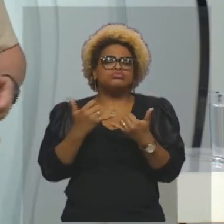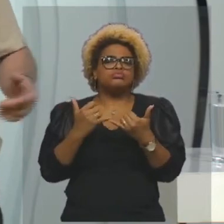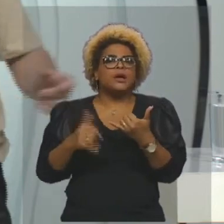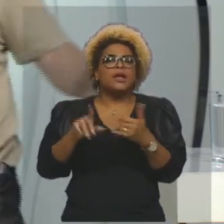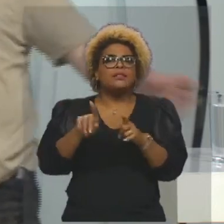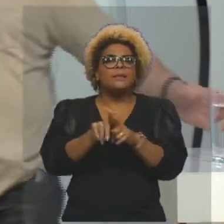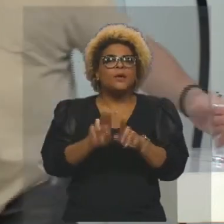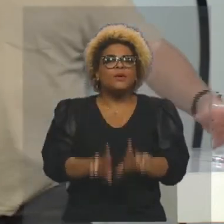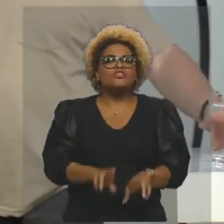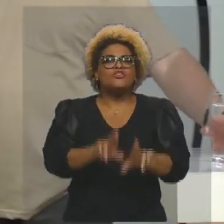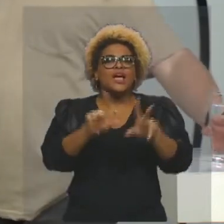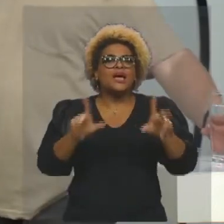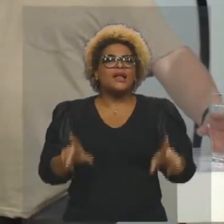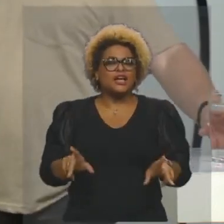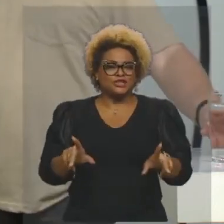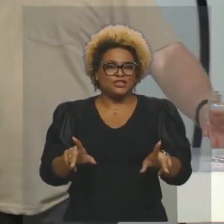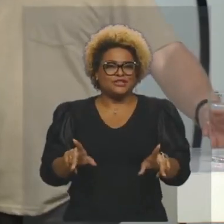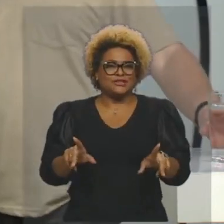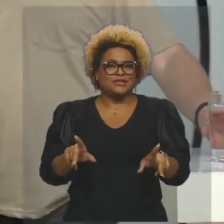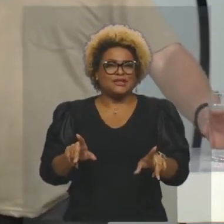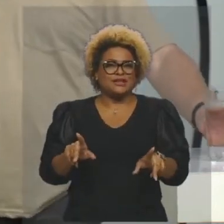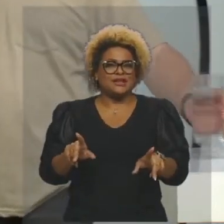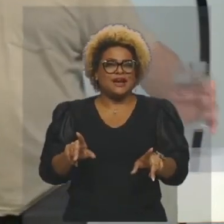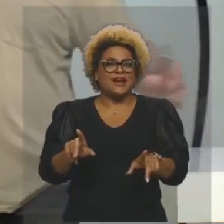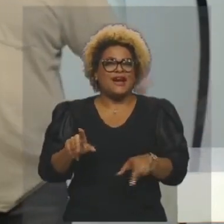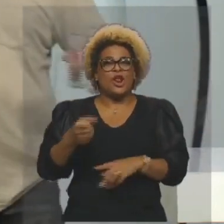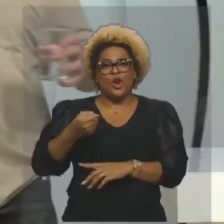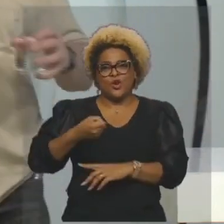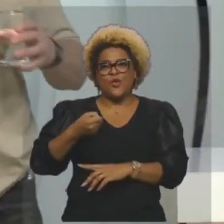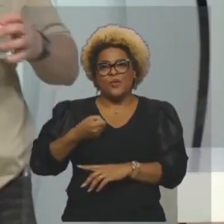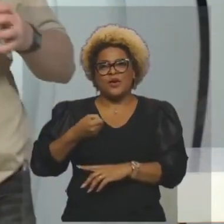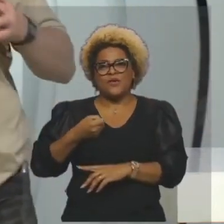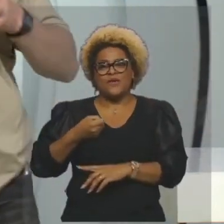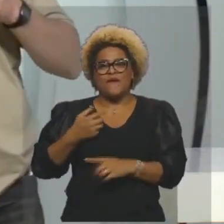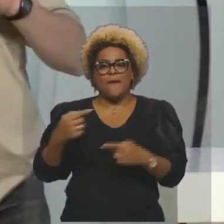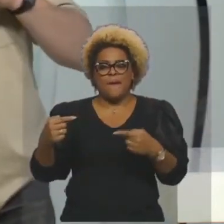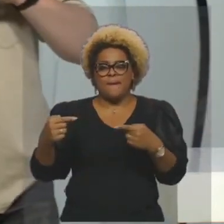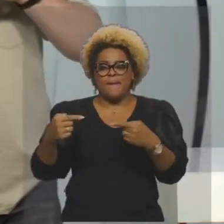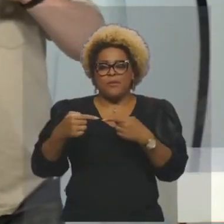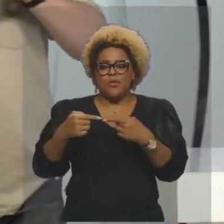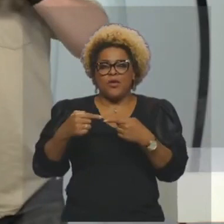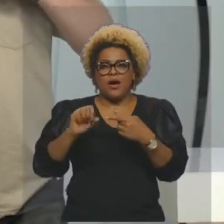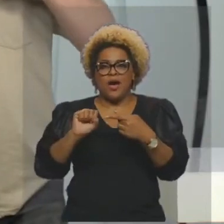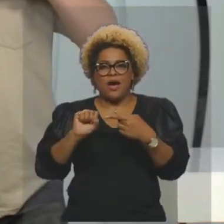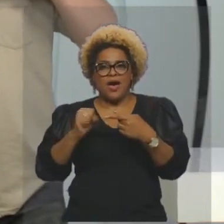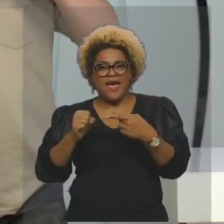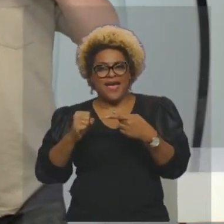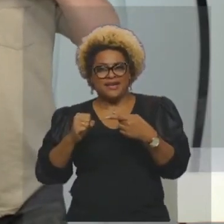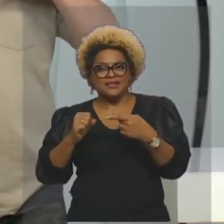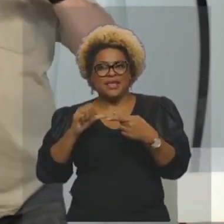dela. A corrente elétrica, no caso, quando eu fechei a chave S, vai sofrer um pequeno aumento.